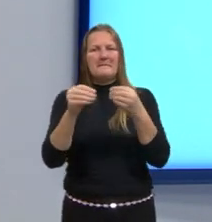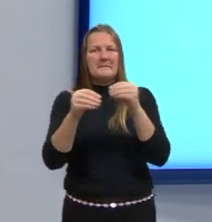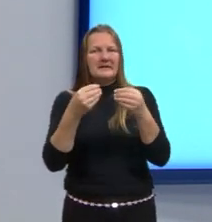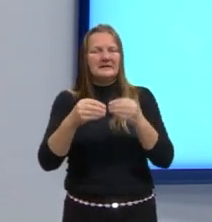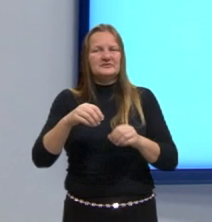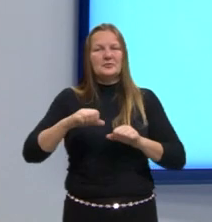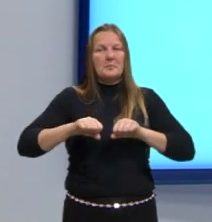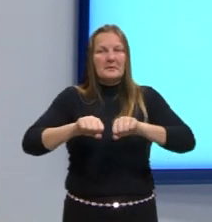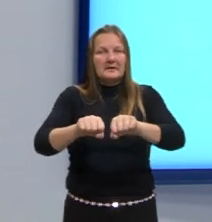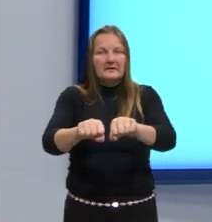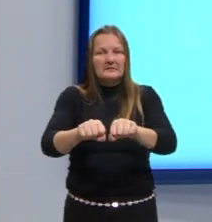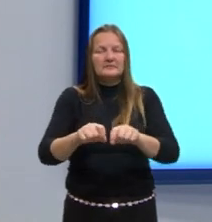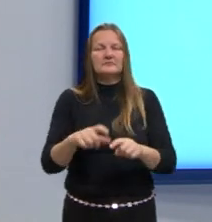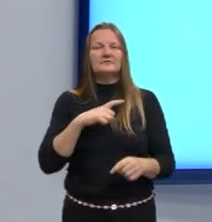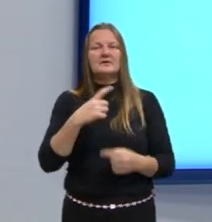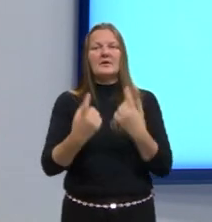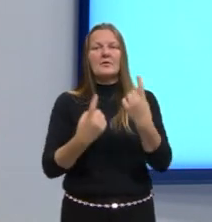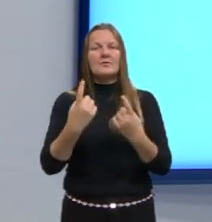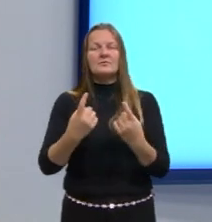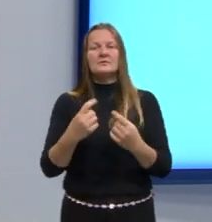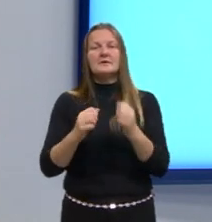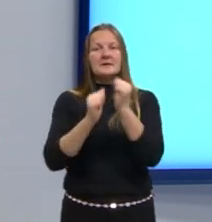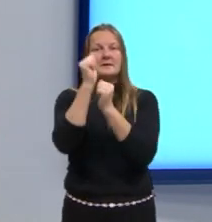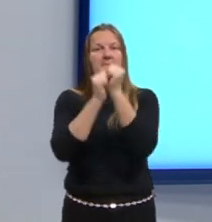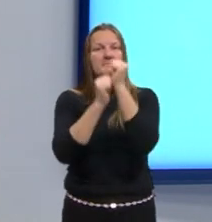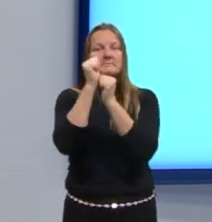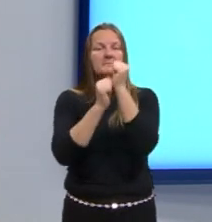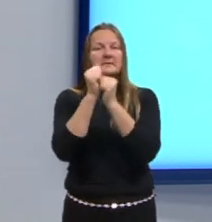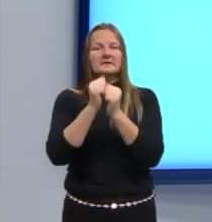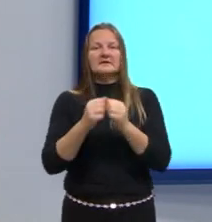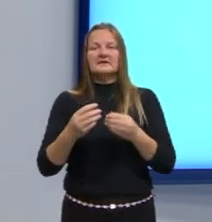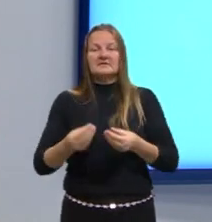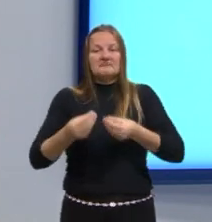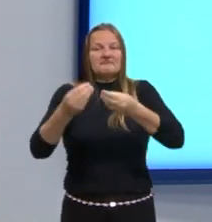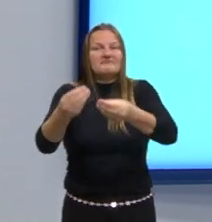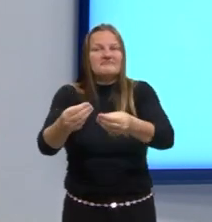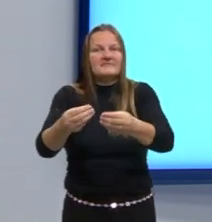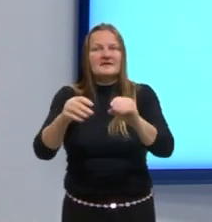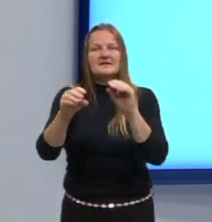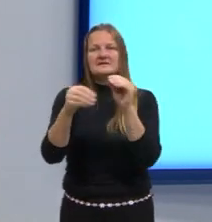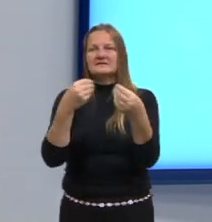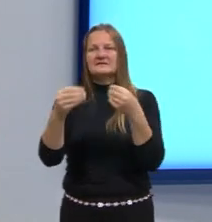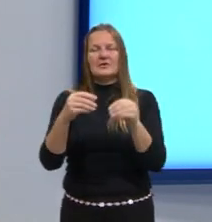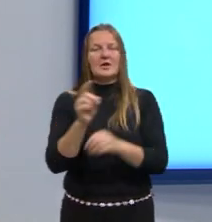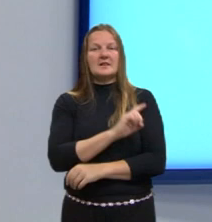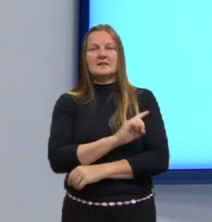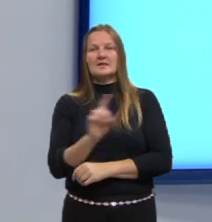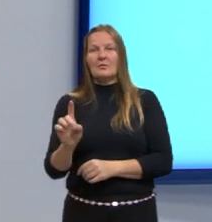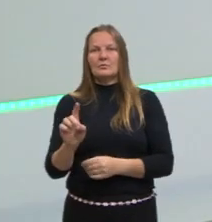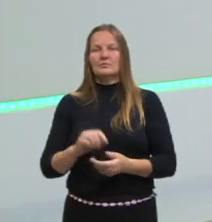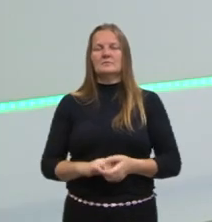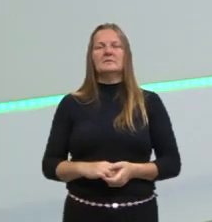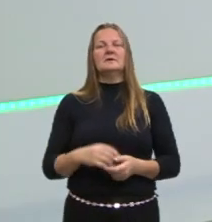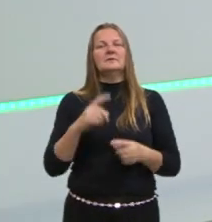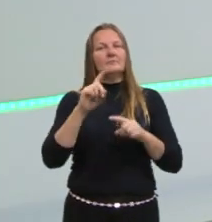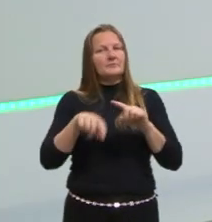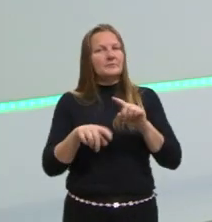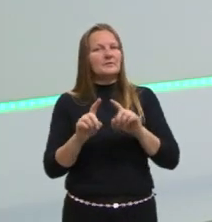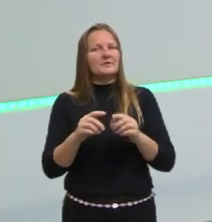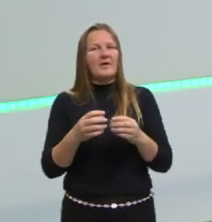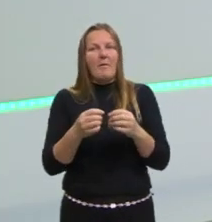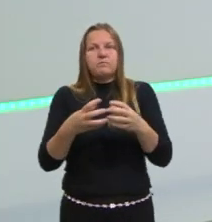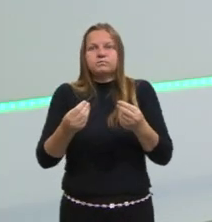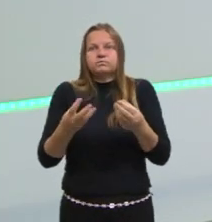supermercado tanto que tem muitos muitas empresas já que não fornecem mais a sacolinha para ver se evita a utilização de grandes